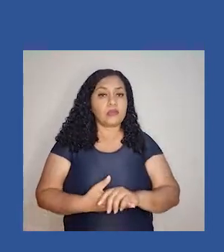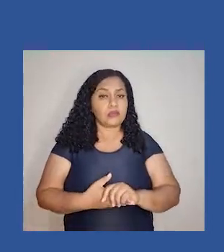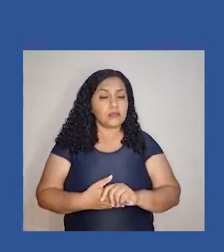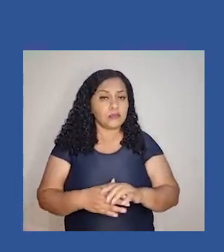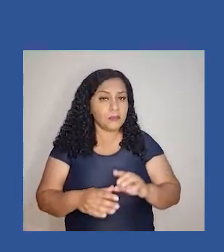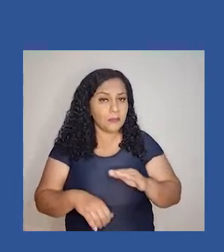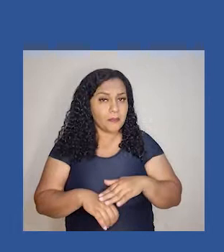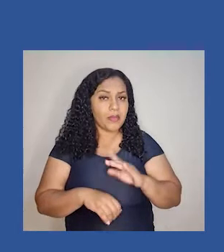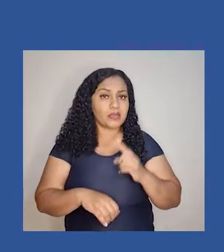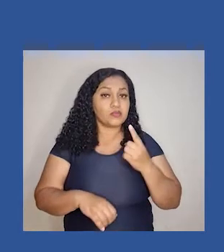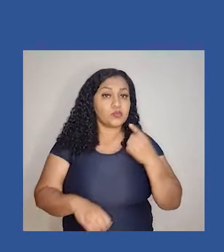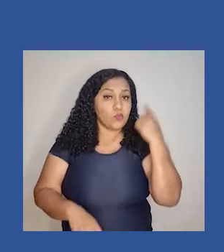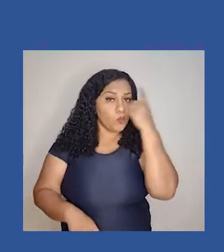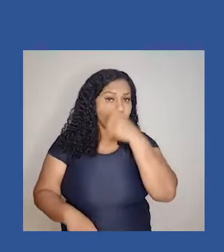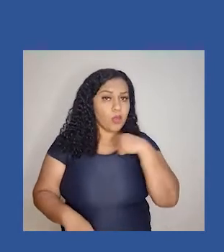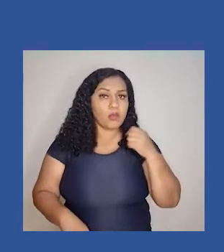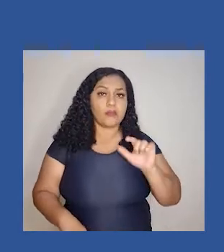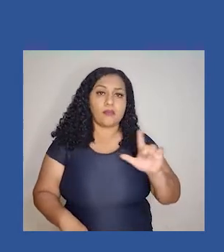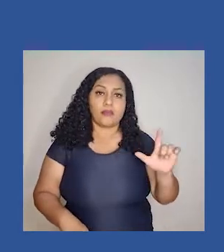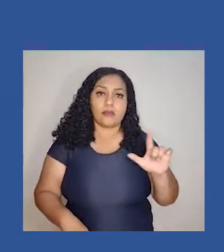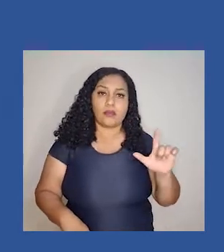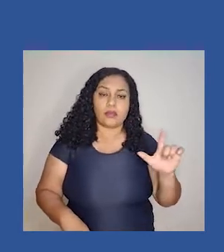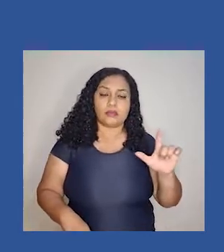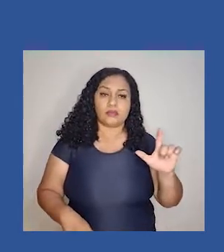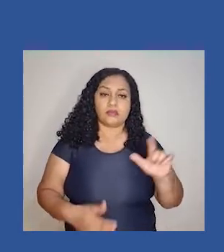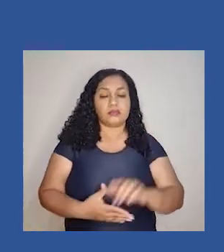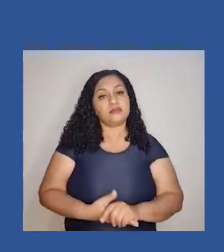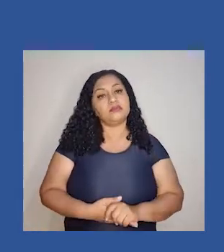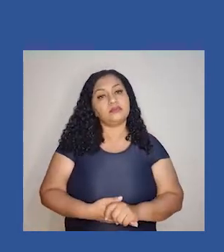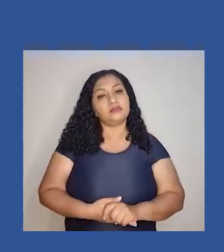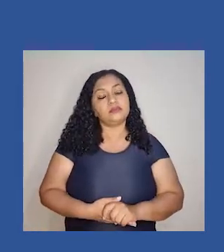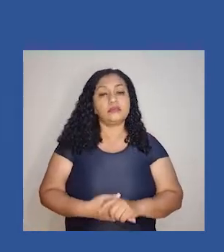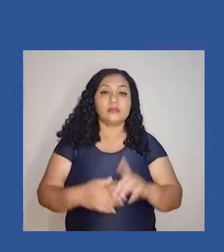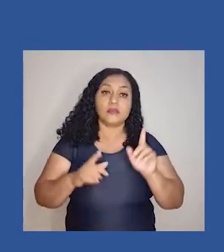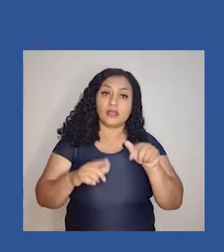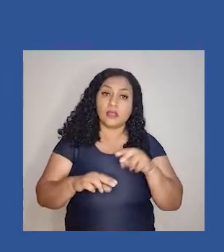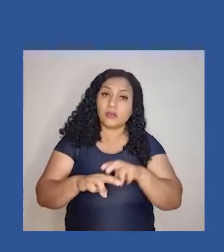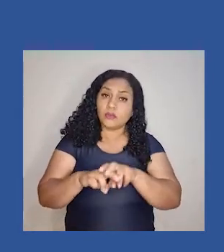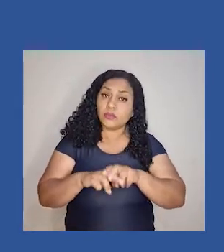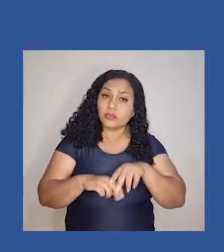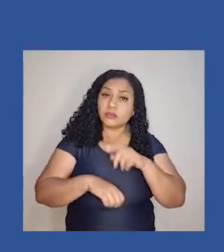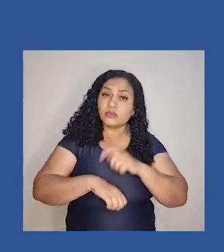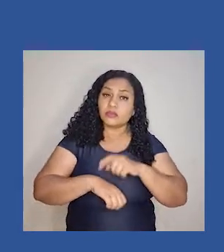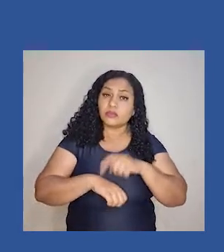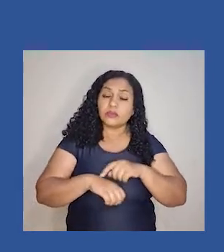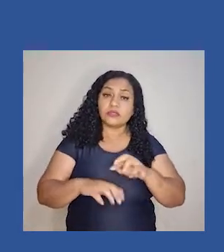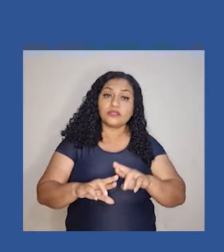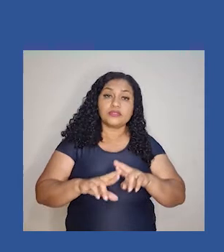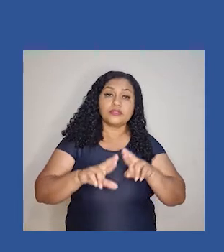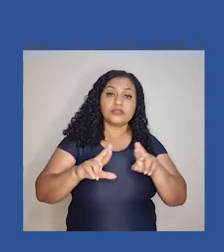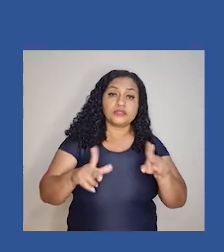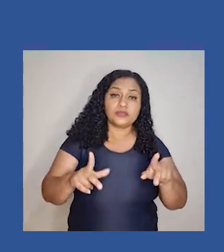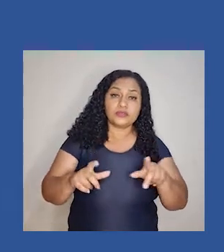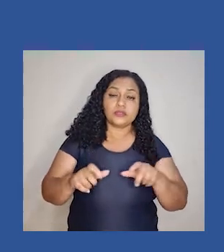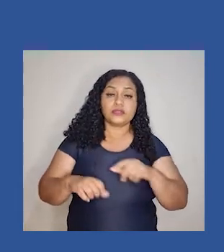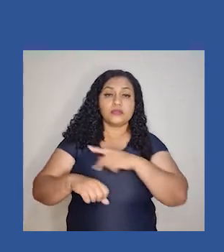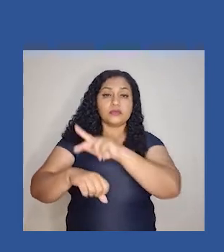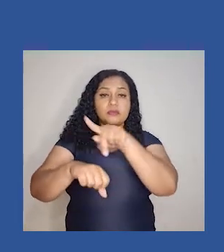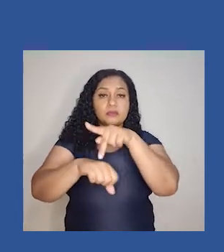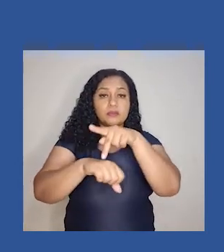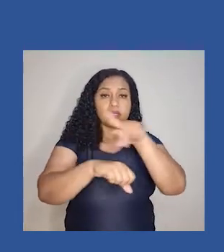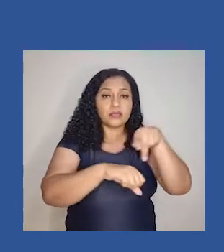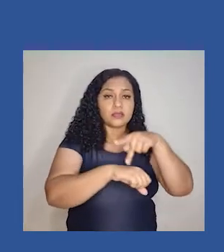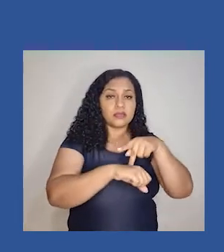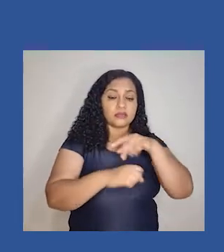cada grau ou seja 15 em 15 graus C aumenta uma hora para leste É por isso pessoal que as